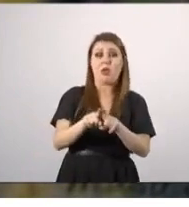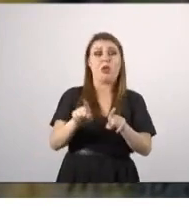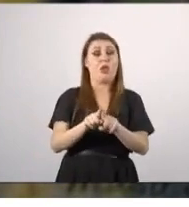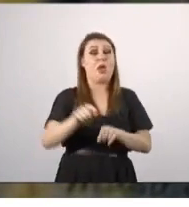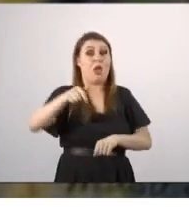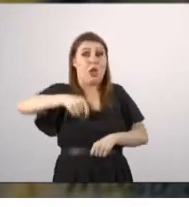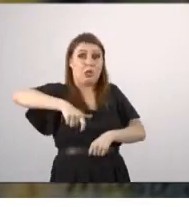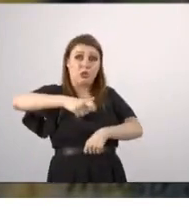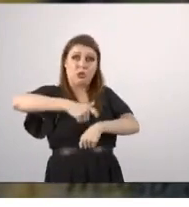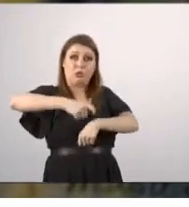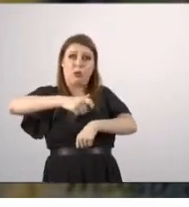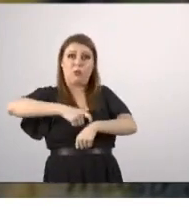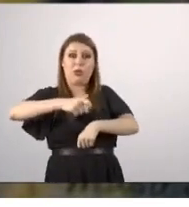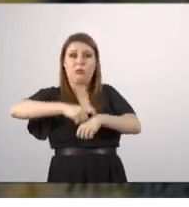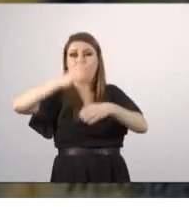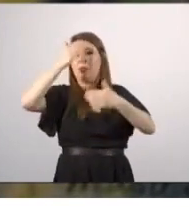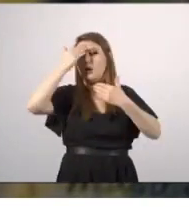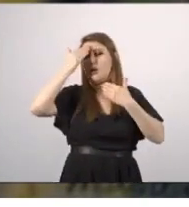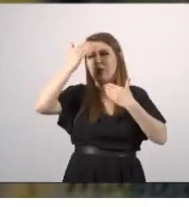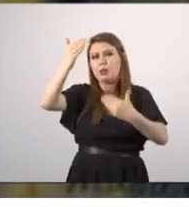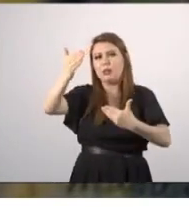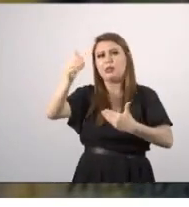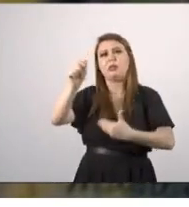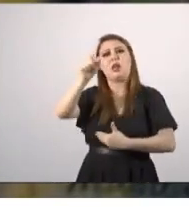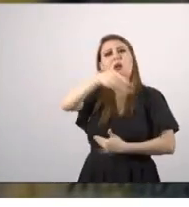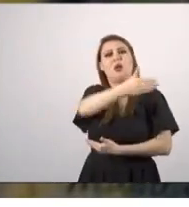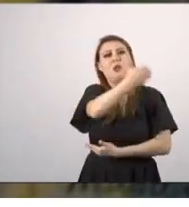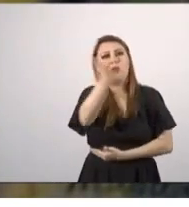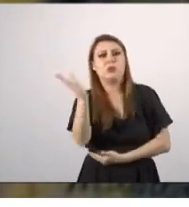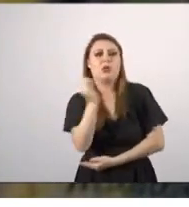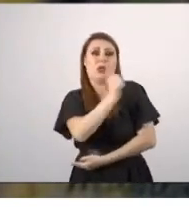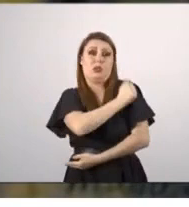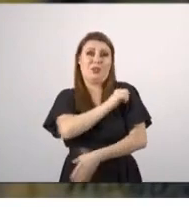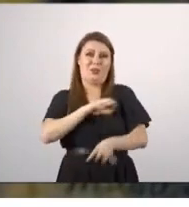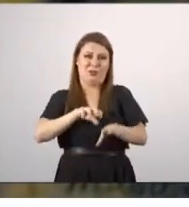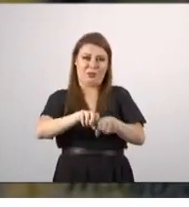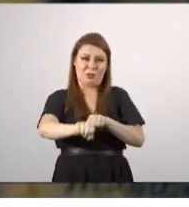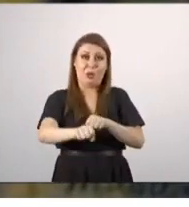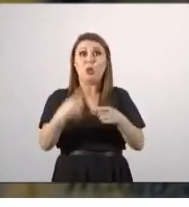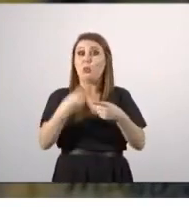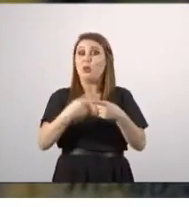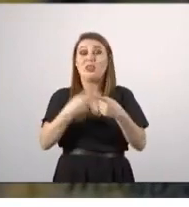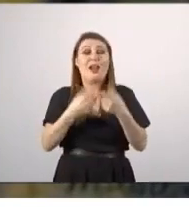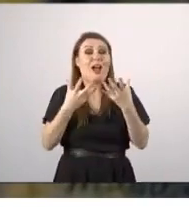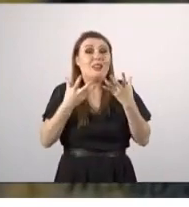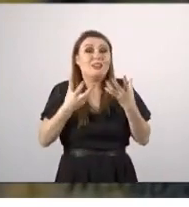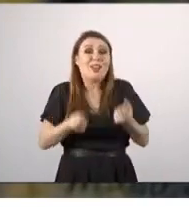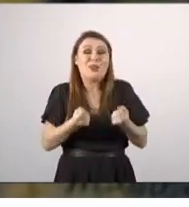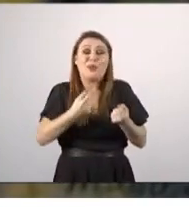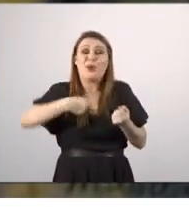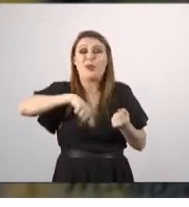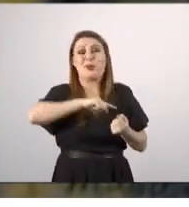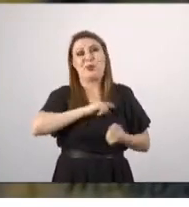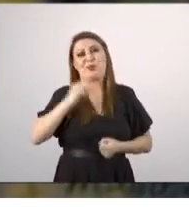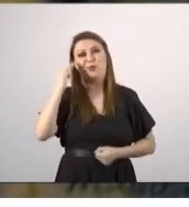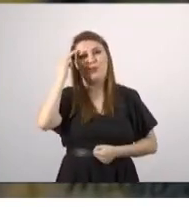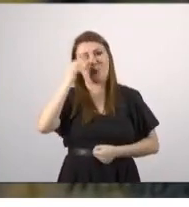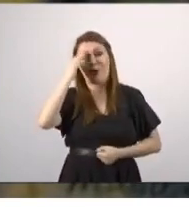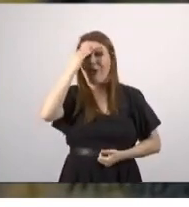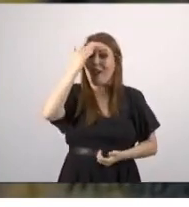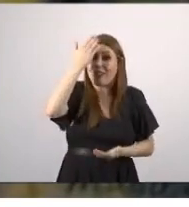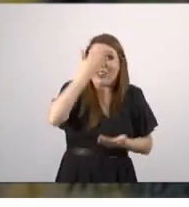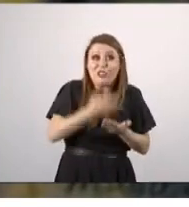o momento de agradecer a vocês, formandos, por abraçarem o nosso sonho, por acreditarem na